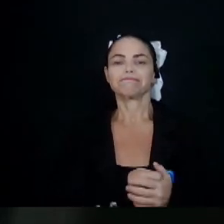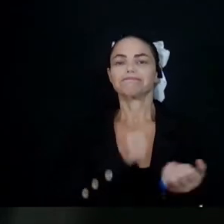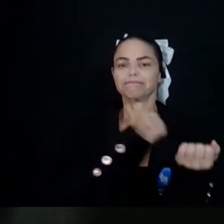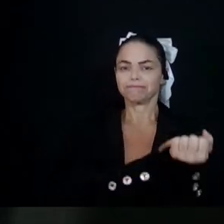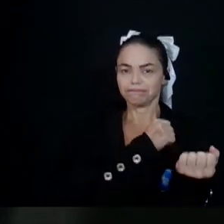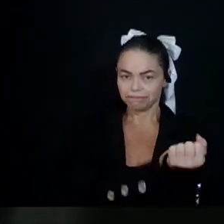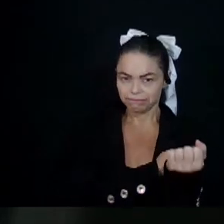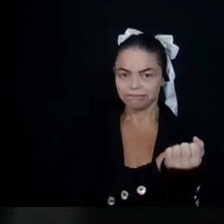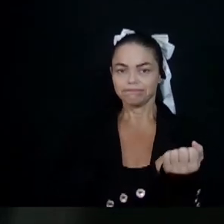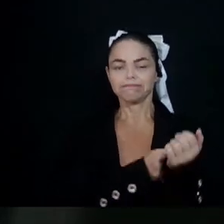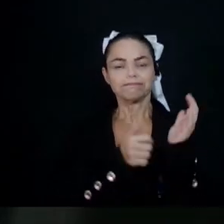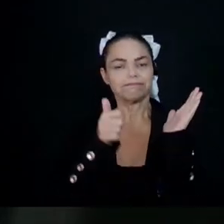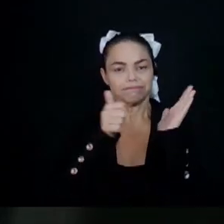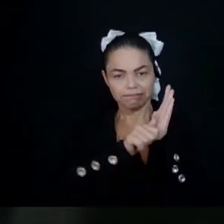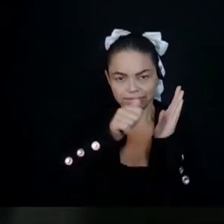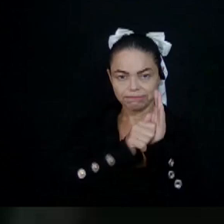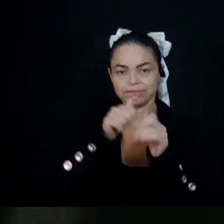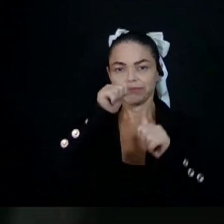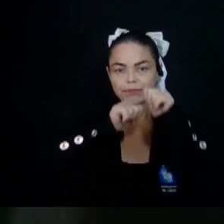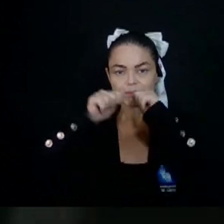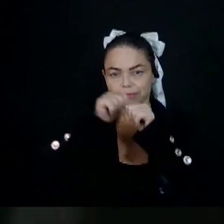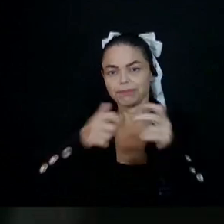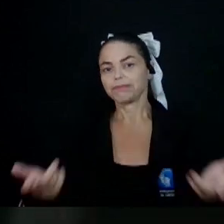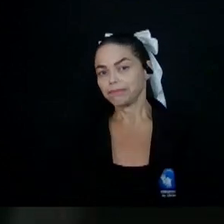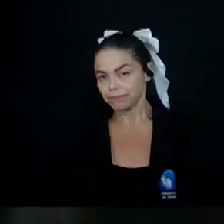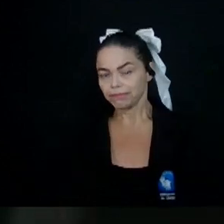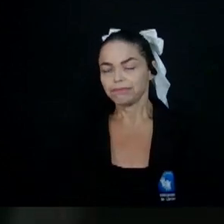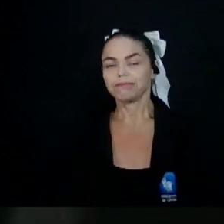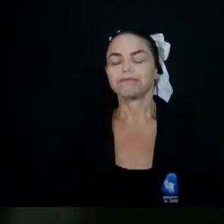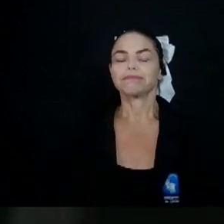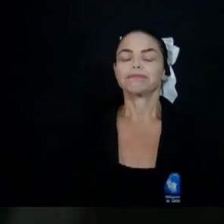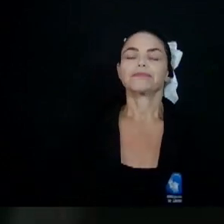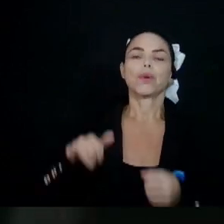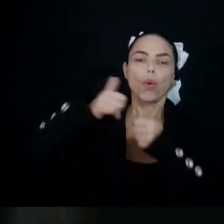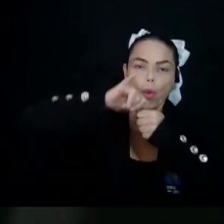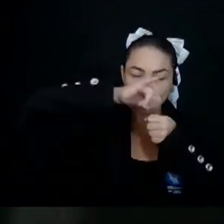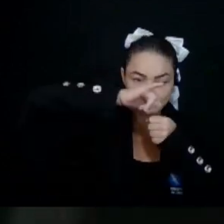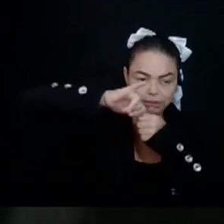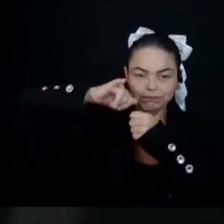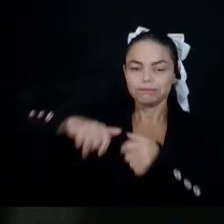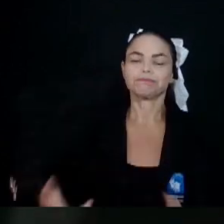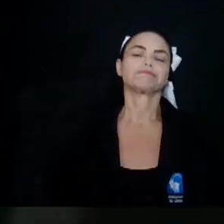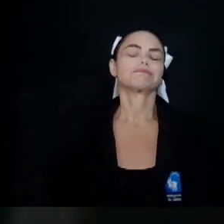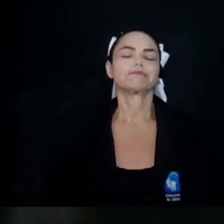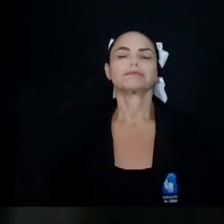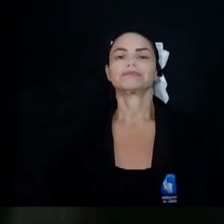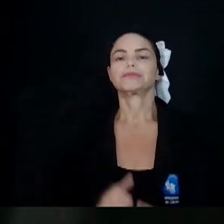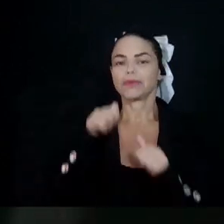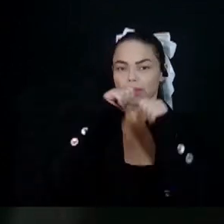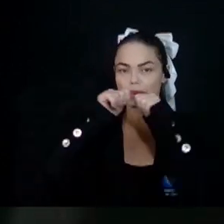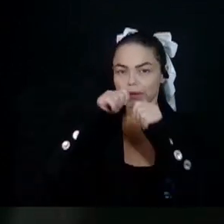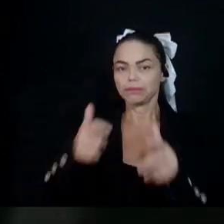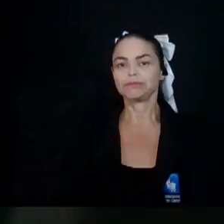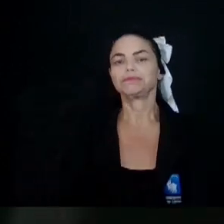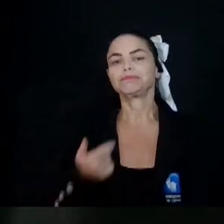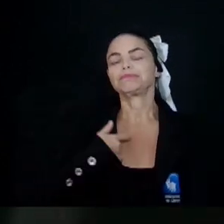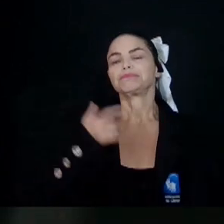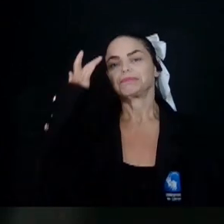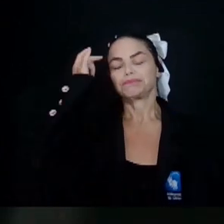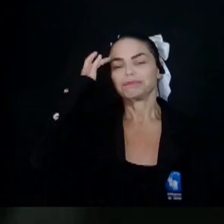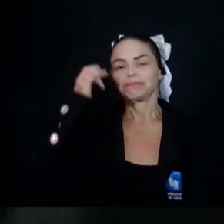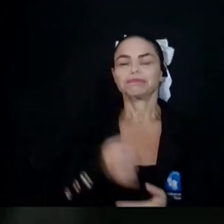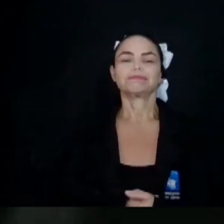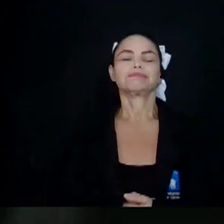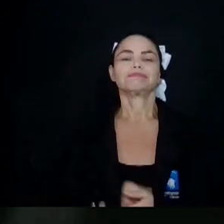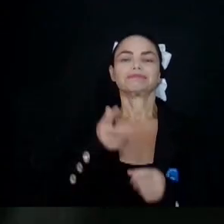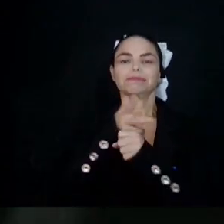das drogas? E aí, como fica isso tudo? A gente precisa entender o que está acontecendo. Então, amanhã aqui no Estúdio Câmara, nós vamos